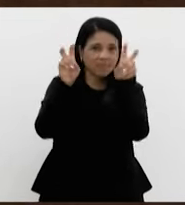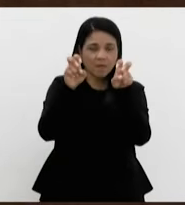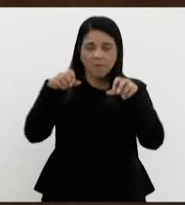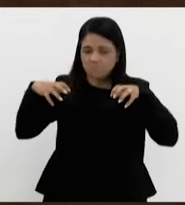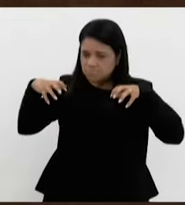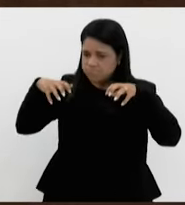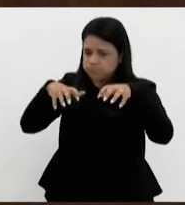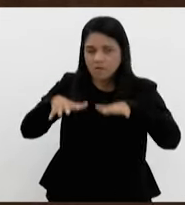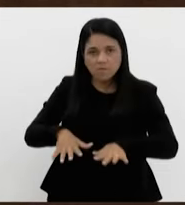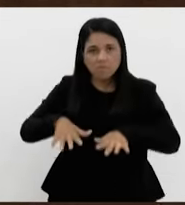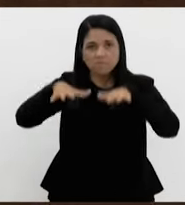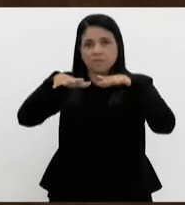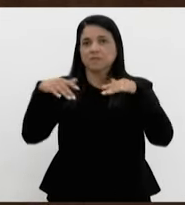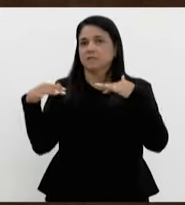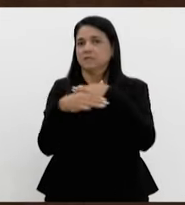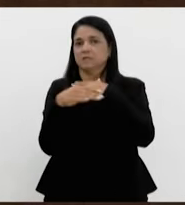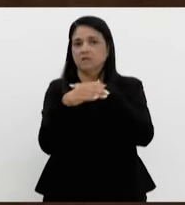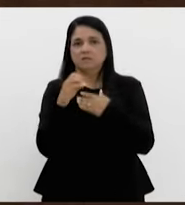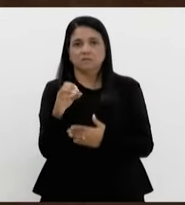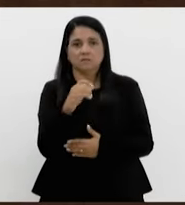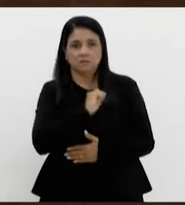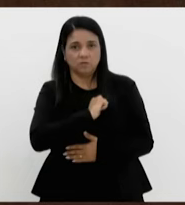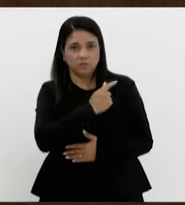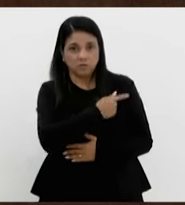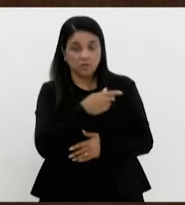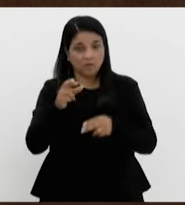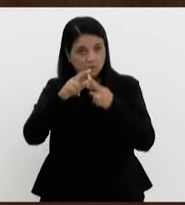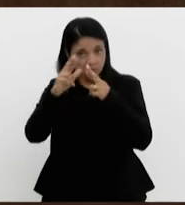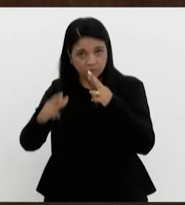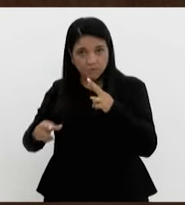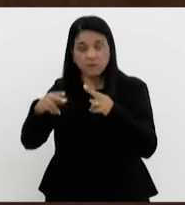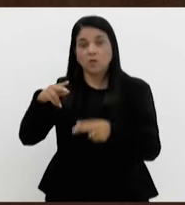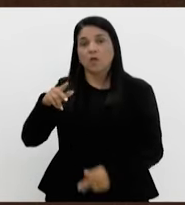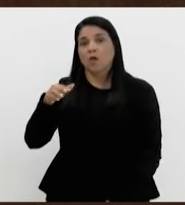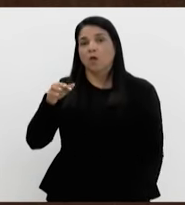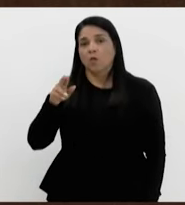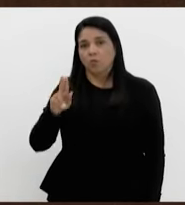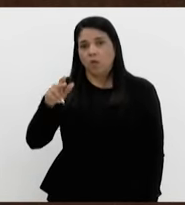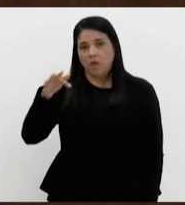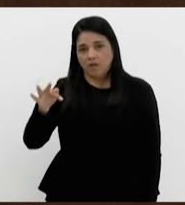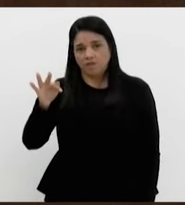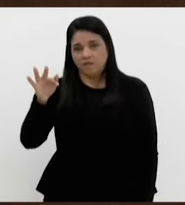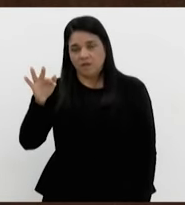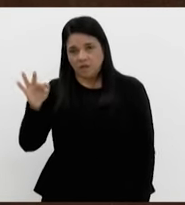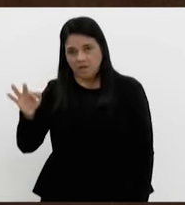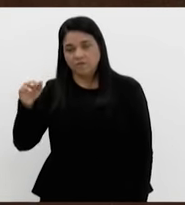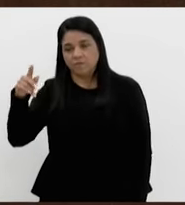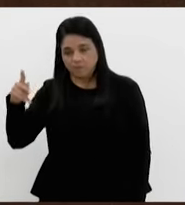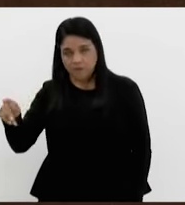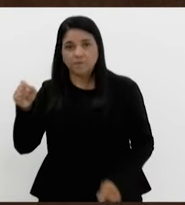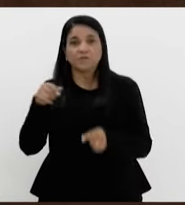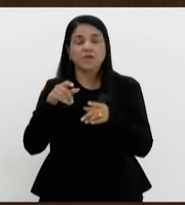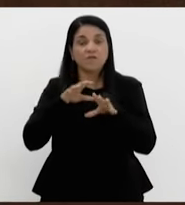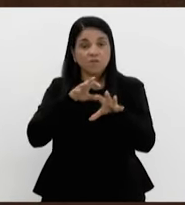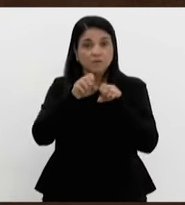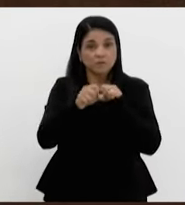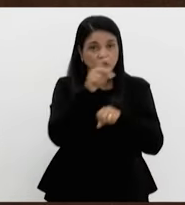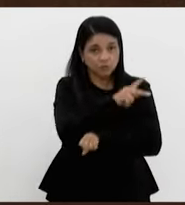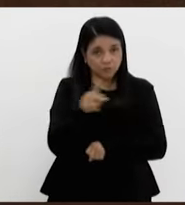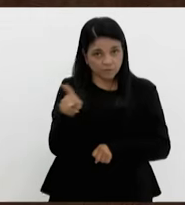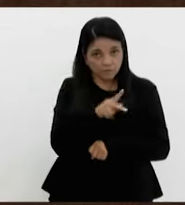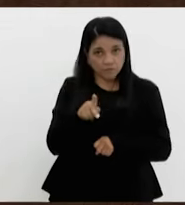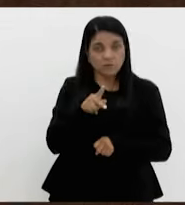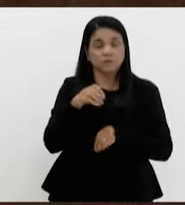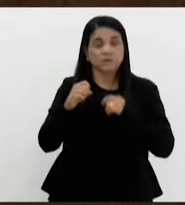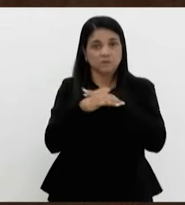alagamentos e enchentes na cidade de São Gonçalo. Foi na UERJ-FFP, a UERJ, que é a Faculdade de Formação de Professores da cidade de São